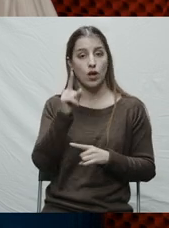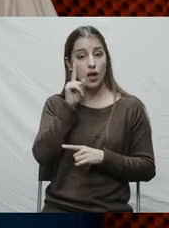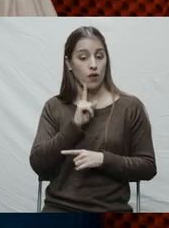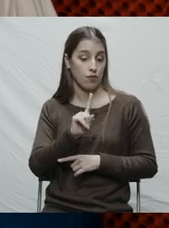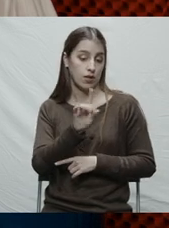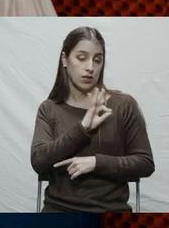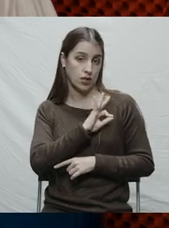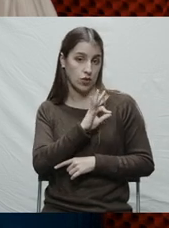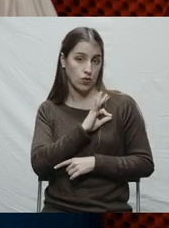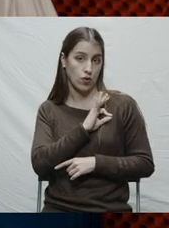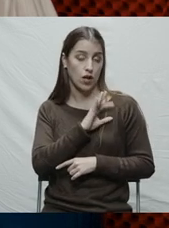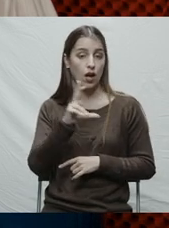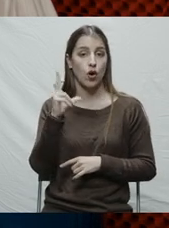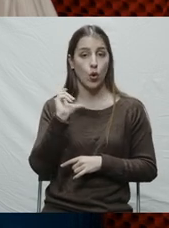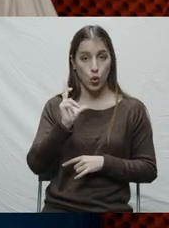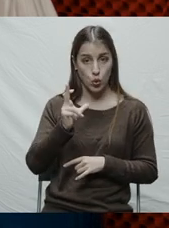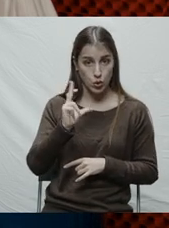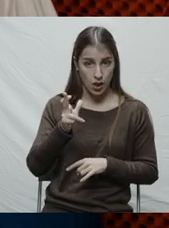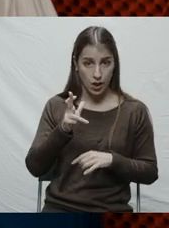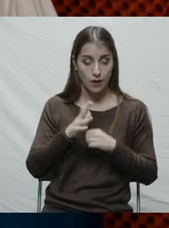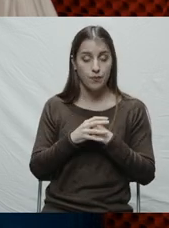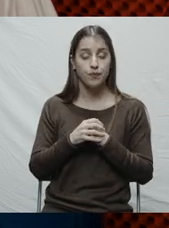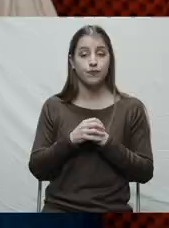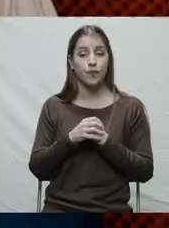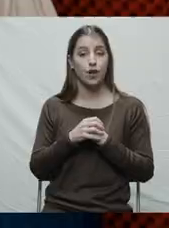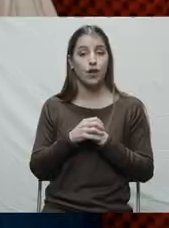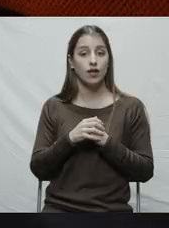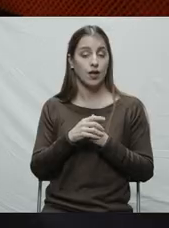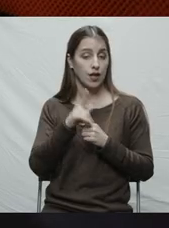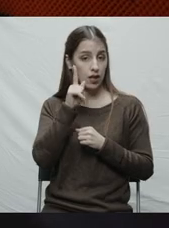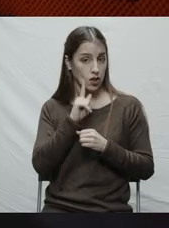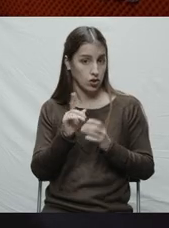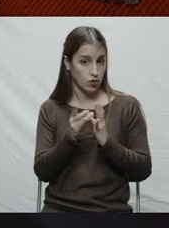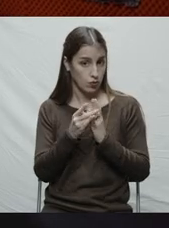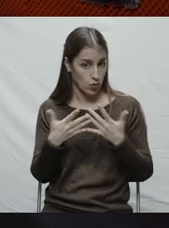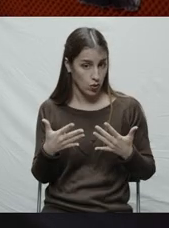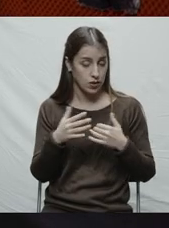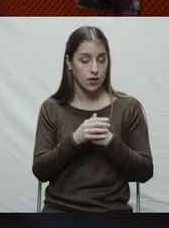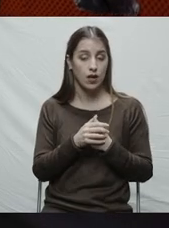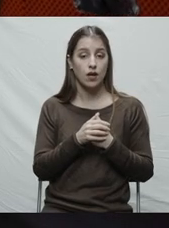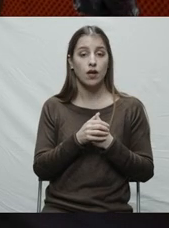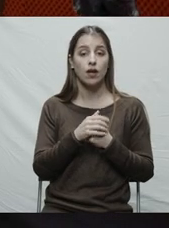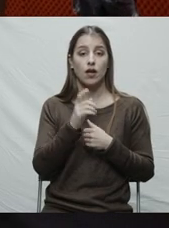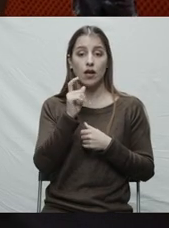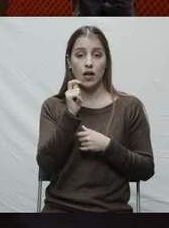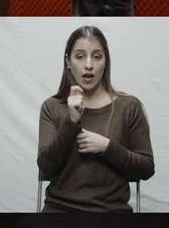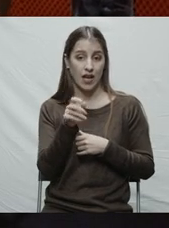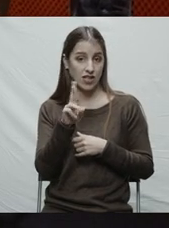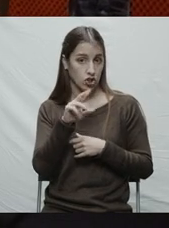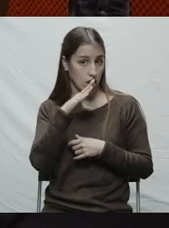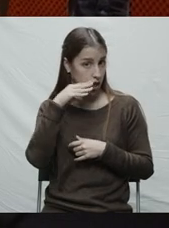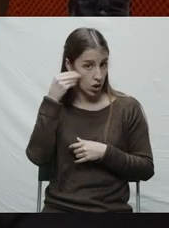tinha sido ex-esposa do Lee Bruer, dos Mabu Mines, tinha sido ex-aluna de um aluno do